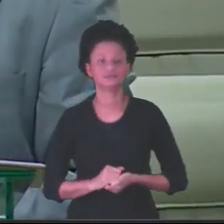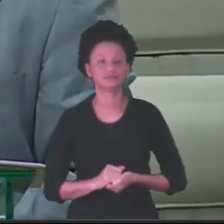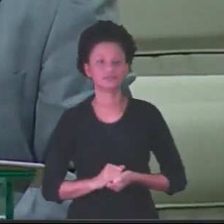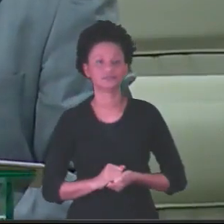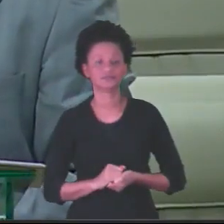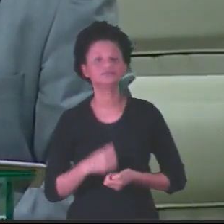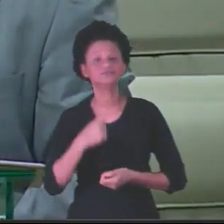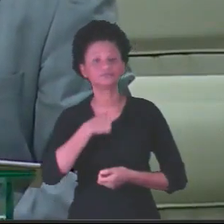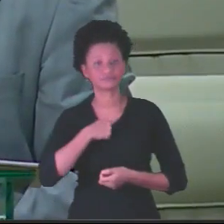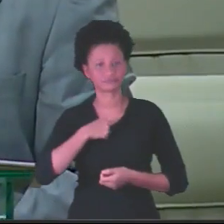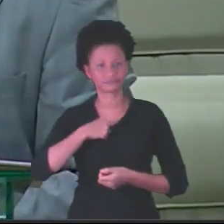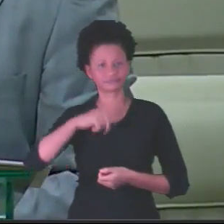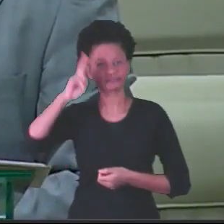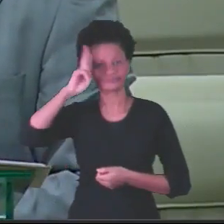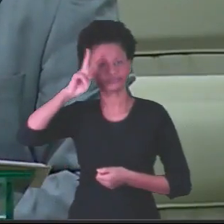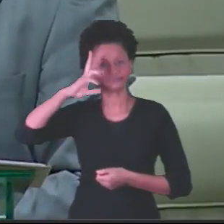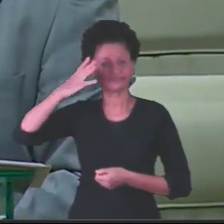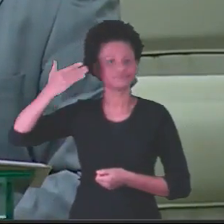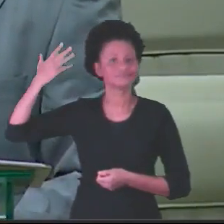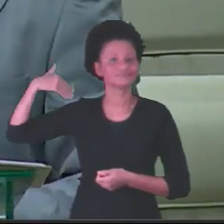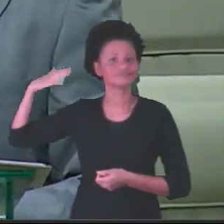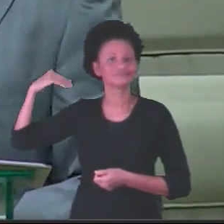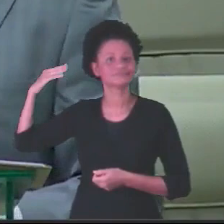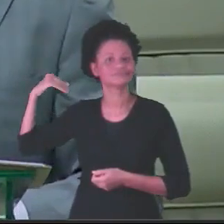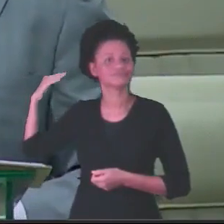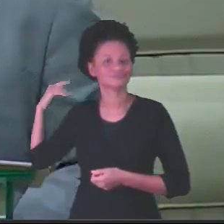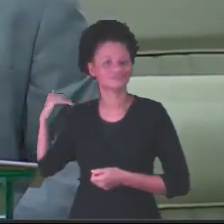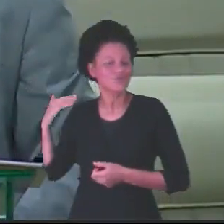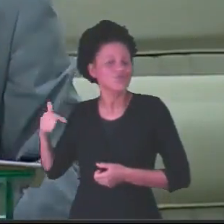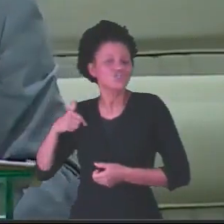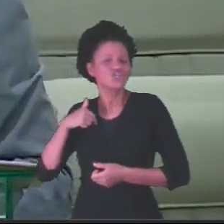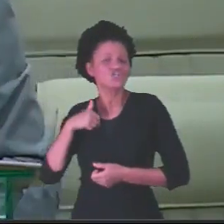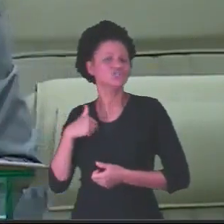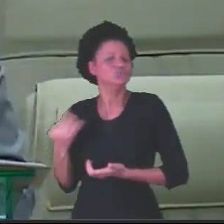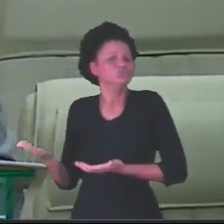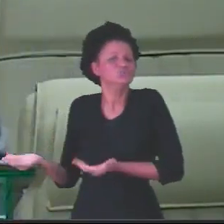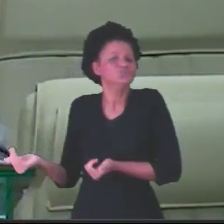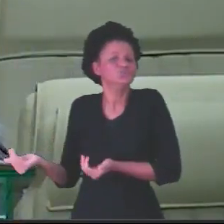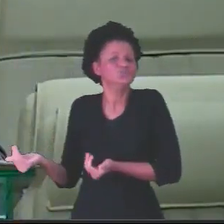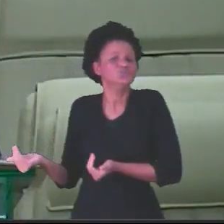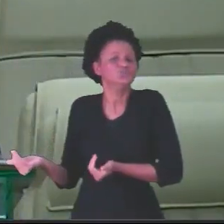e eu me lembro que quando bem jovem